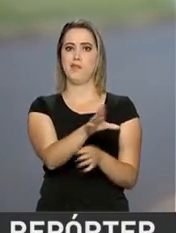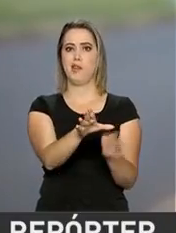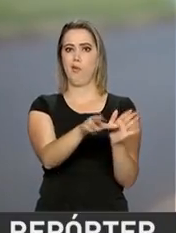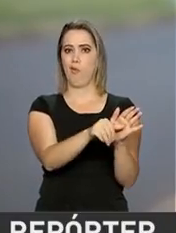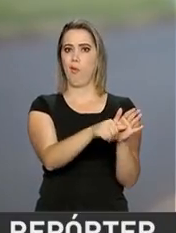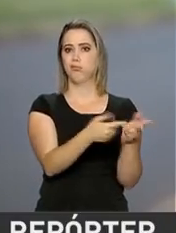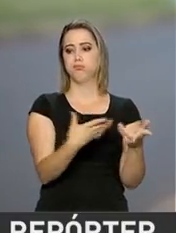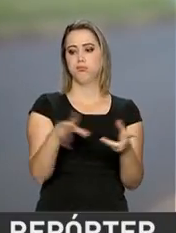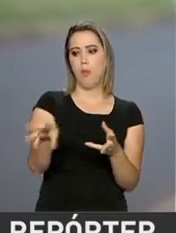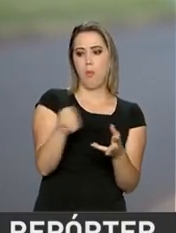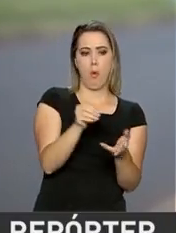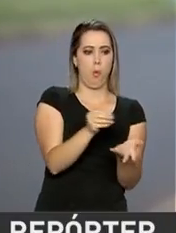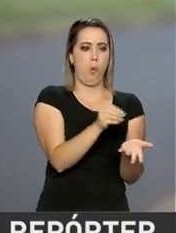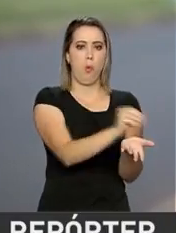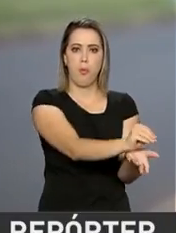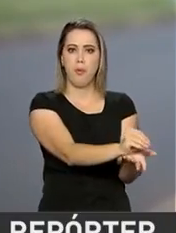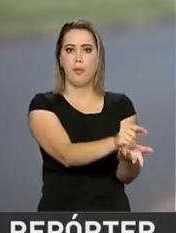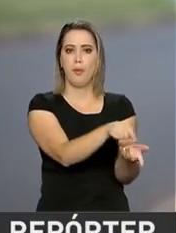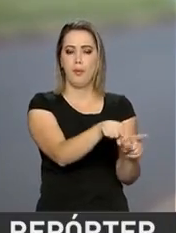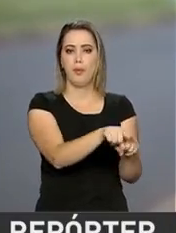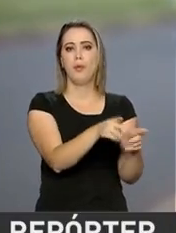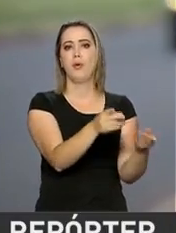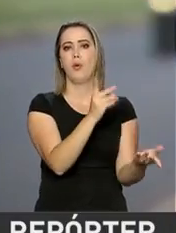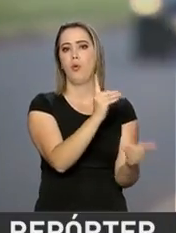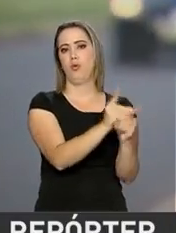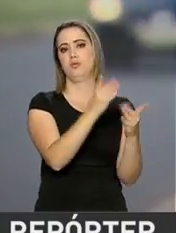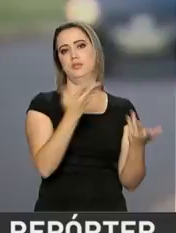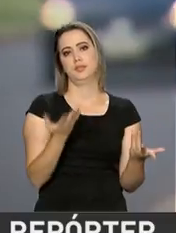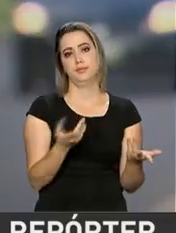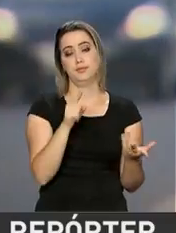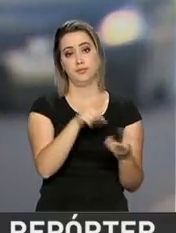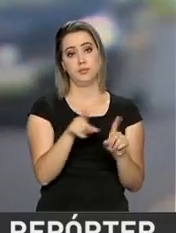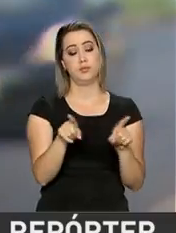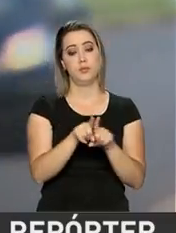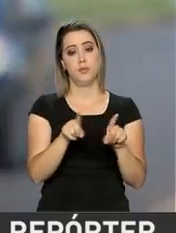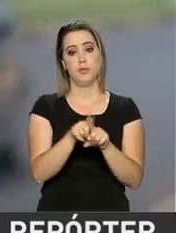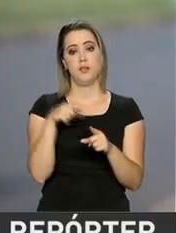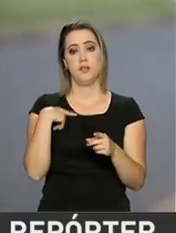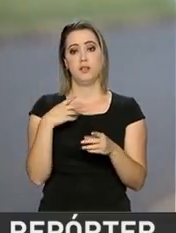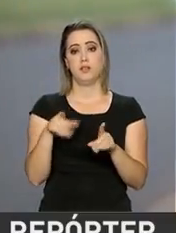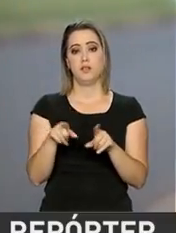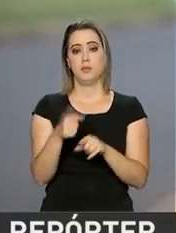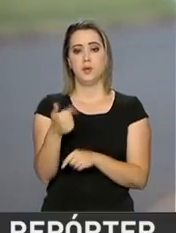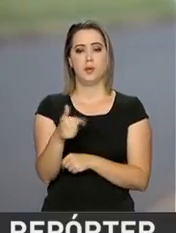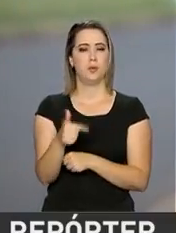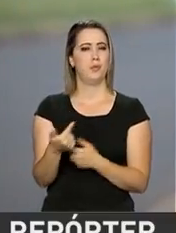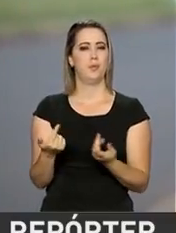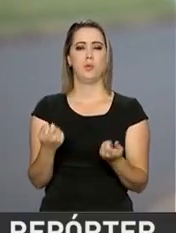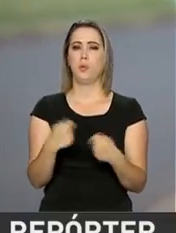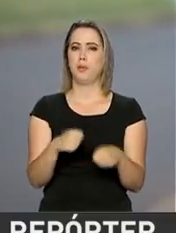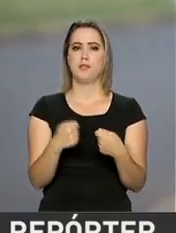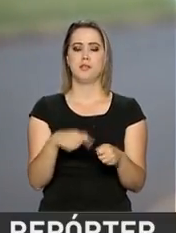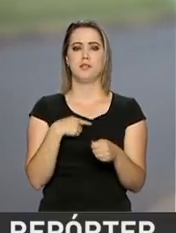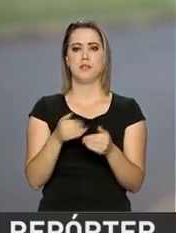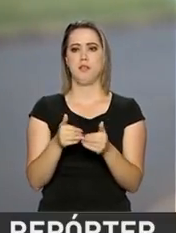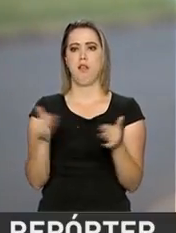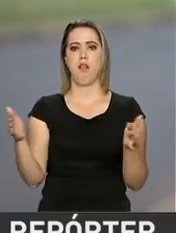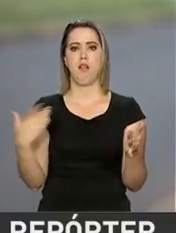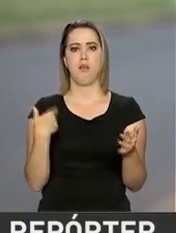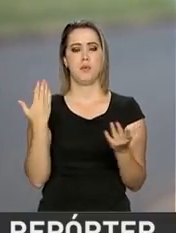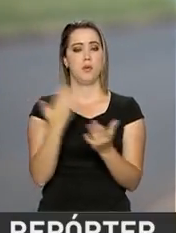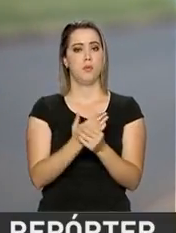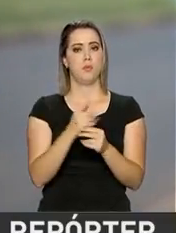seja usando de forma ilegal a sua placa seja encontrado além disso também não há necessidade mais de abrir um processo